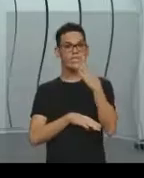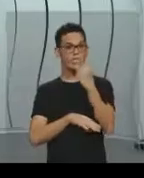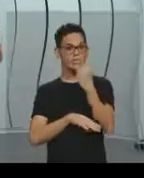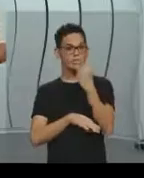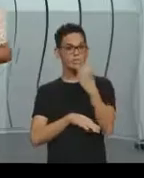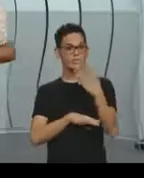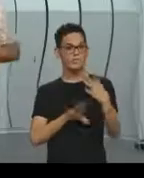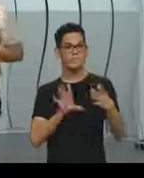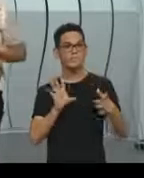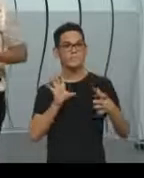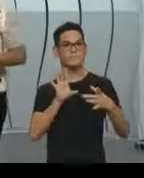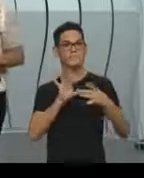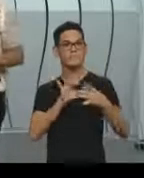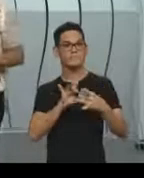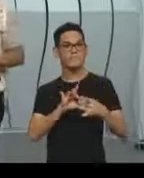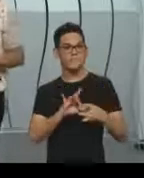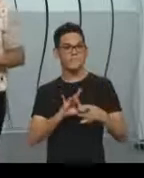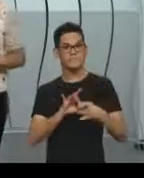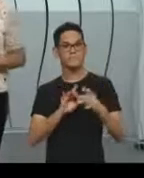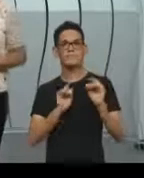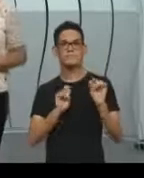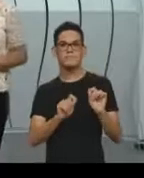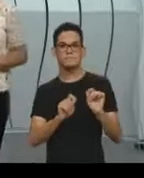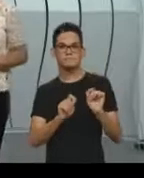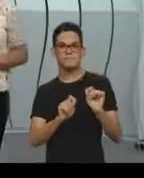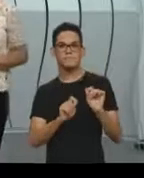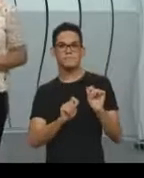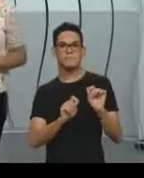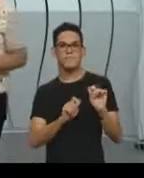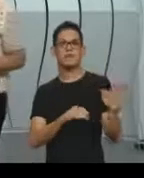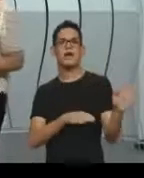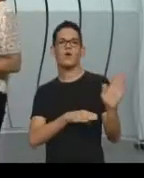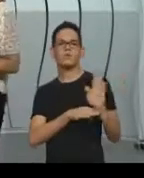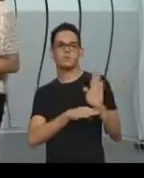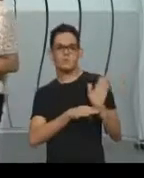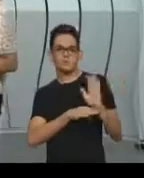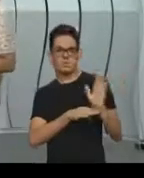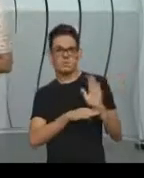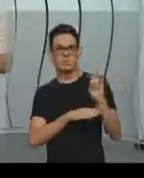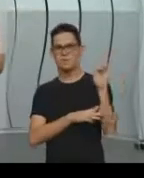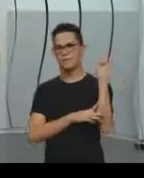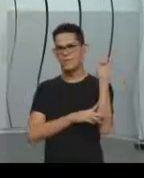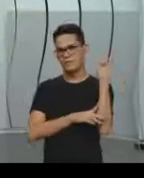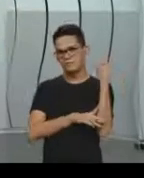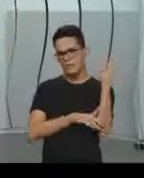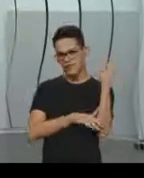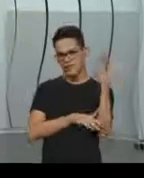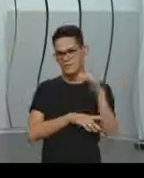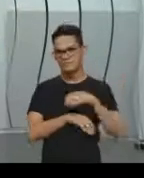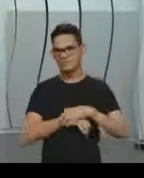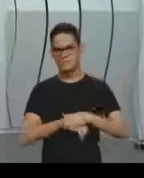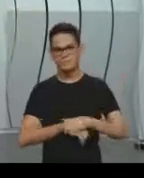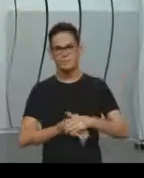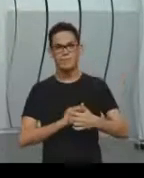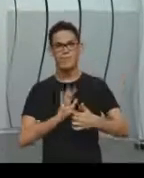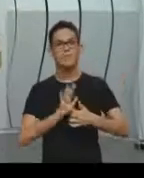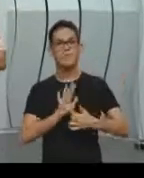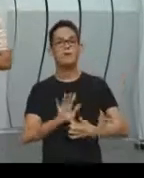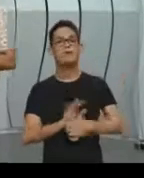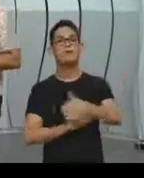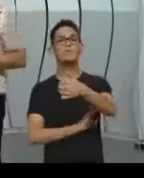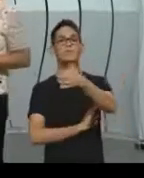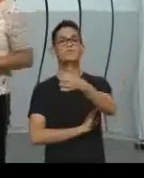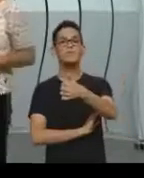ligada à história do cinema. Então, eu coloquei aqui para vocês que em